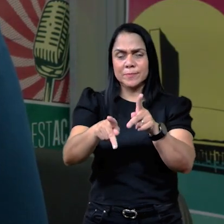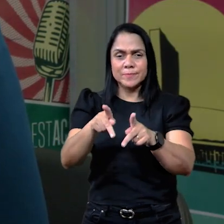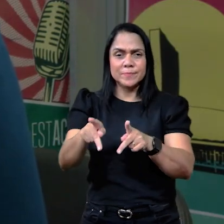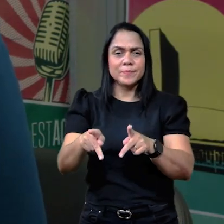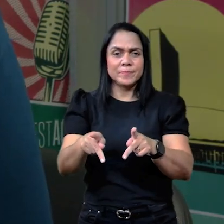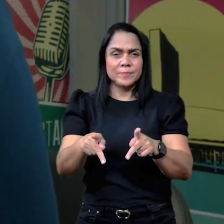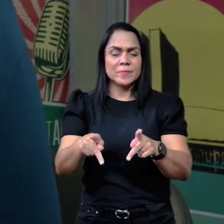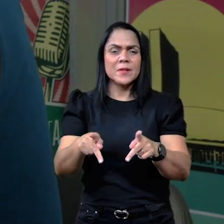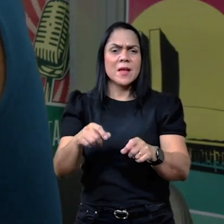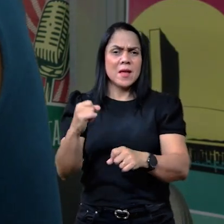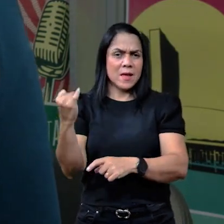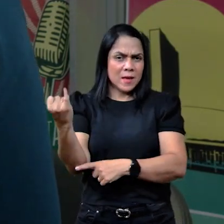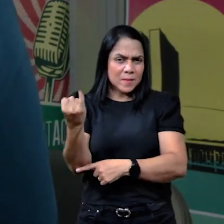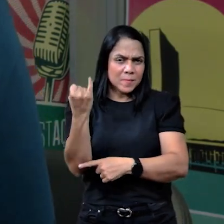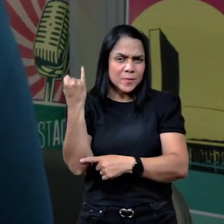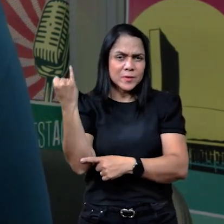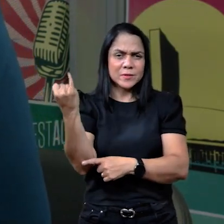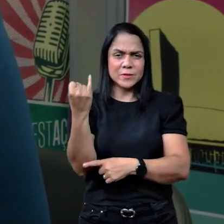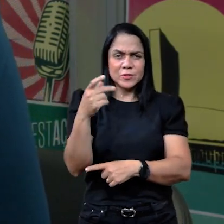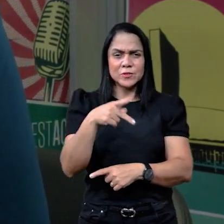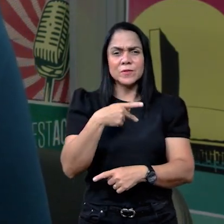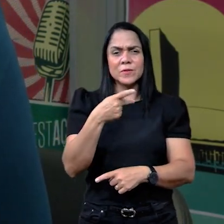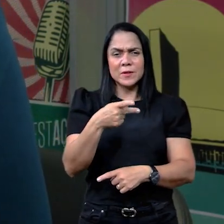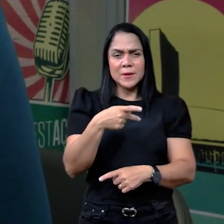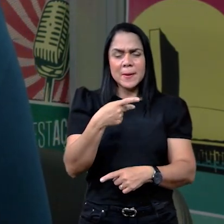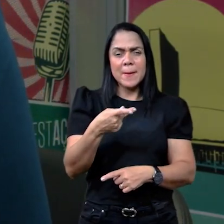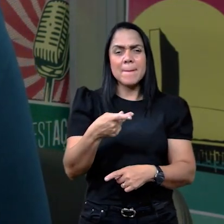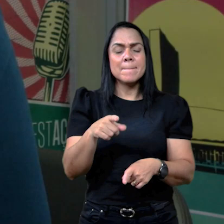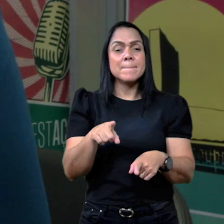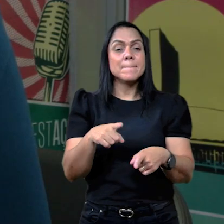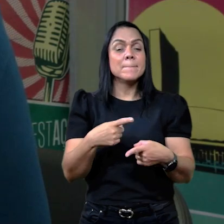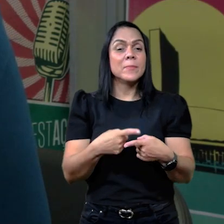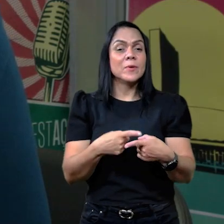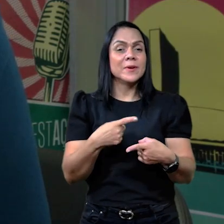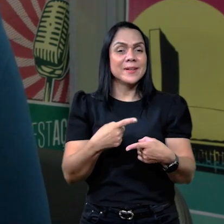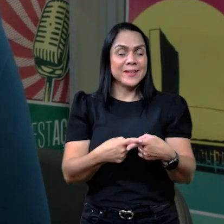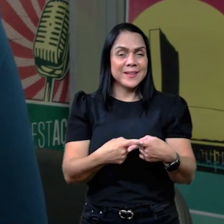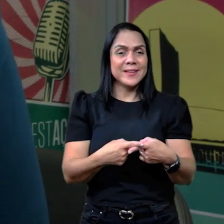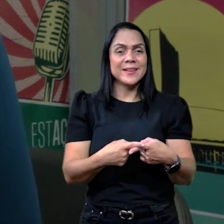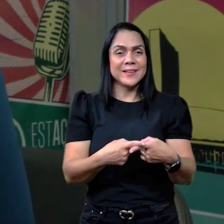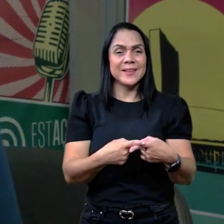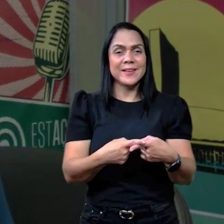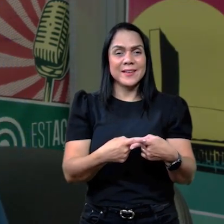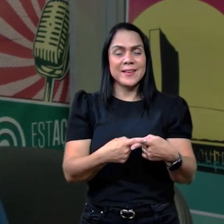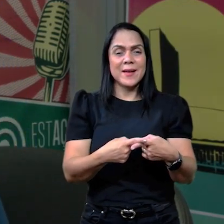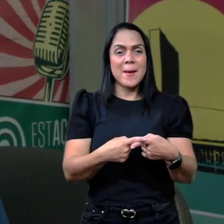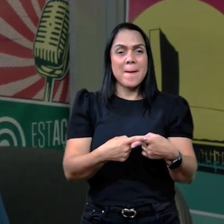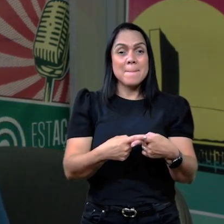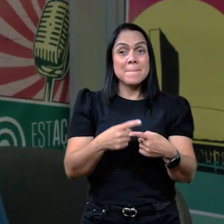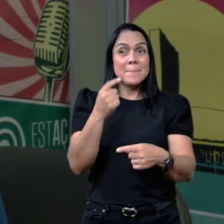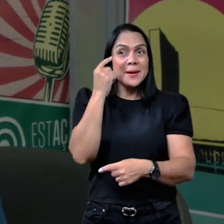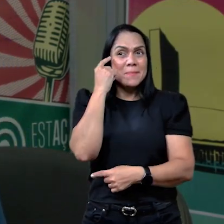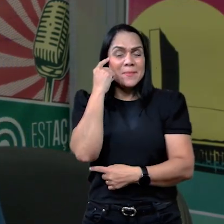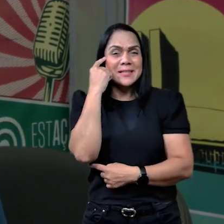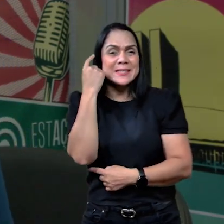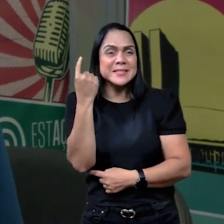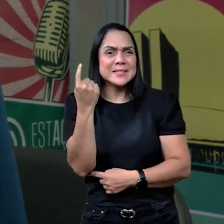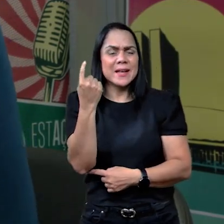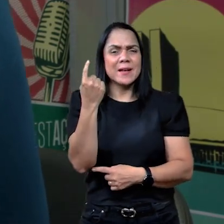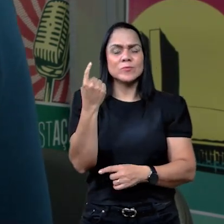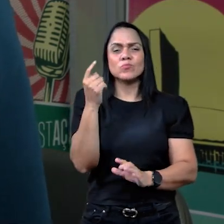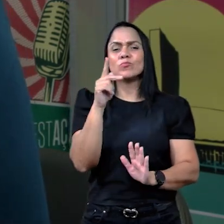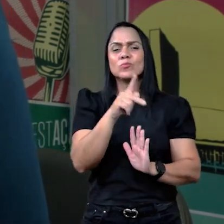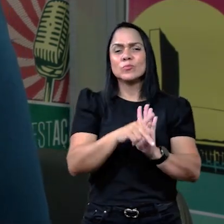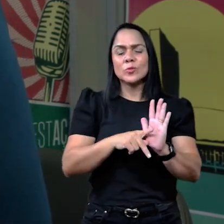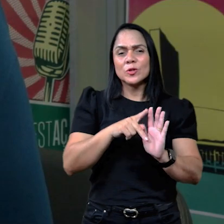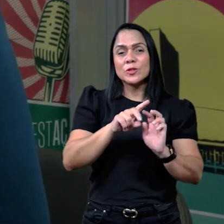quilombolas. Eu acho que isso é importante trazer, né, porque isso também vai ser determinante para a gente pensar no processo